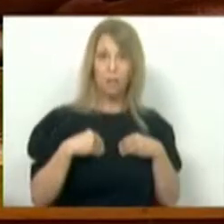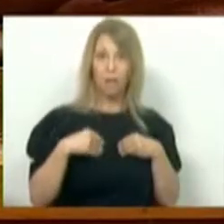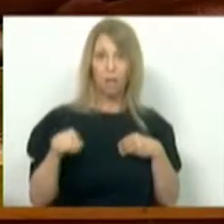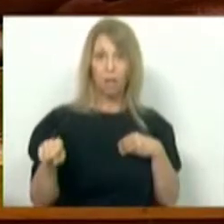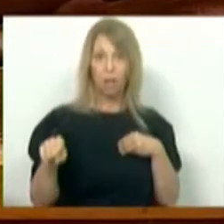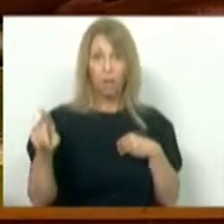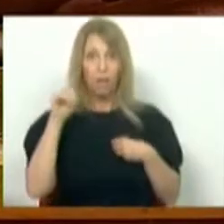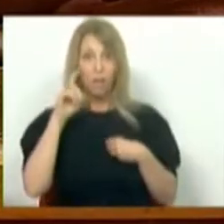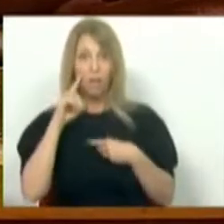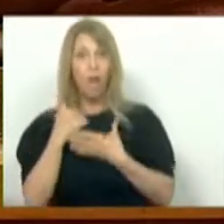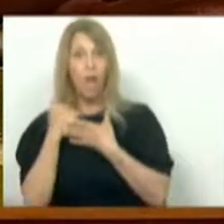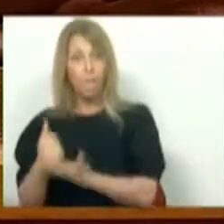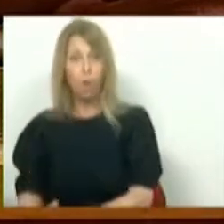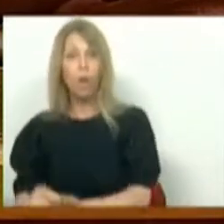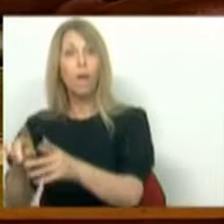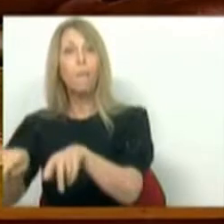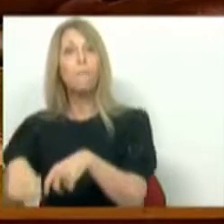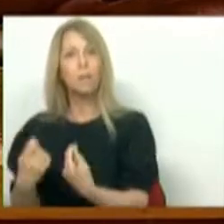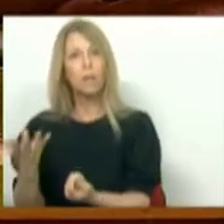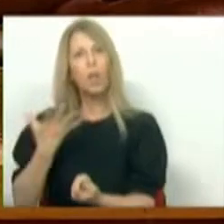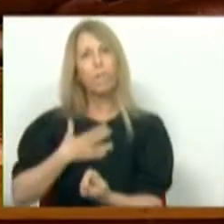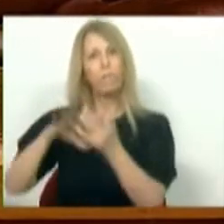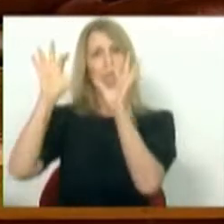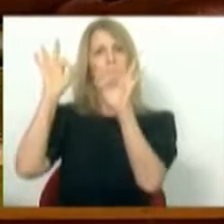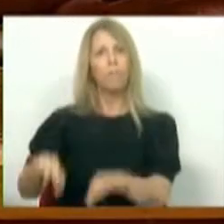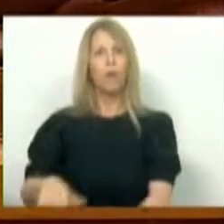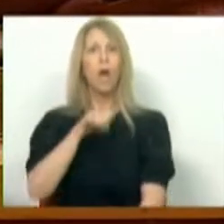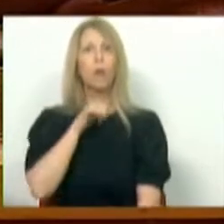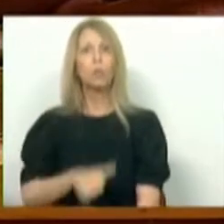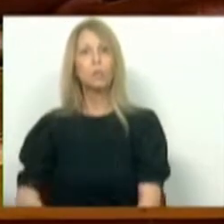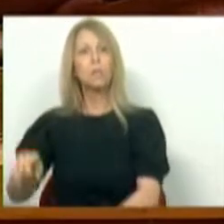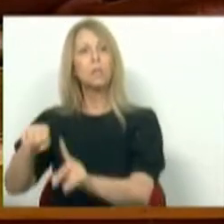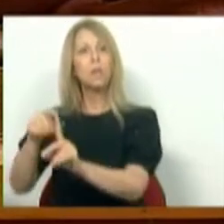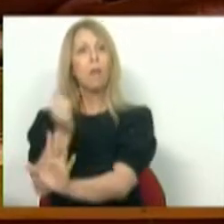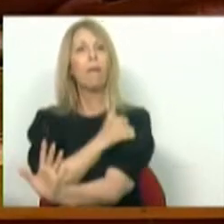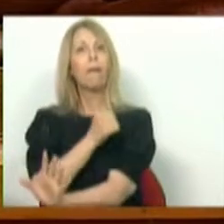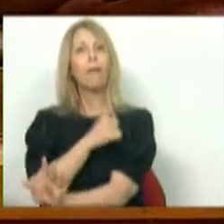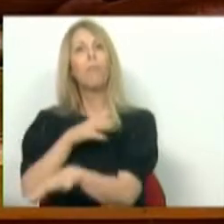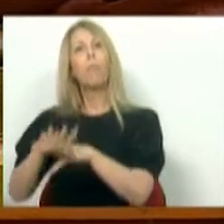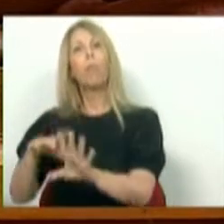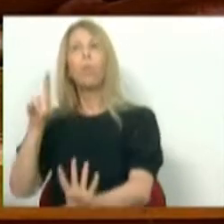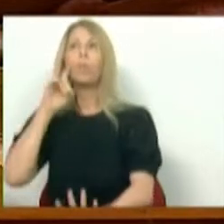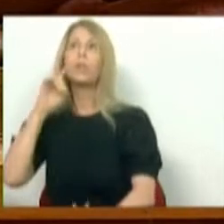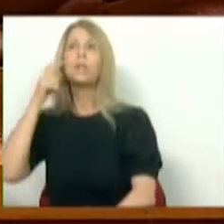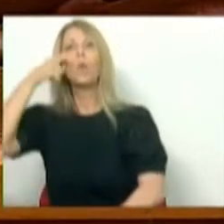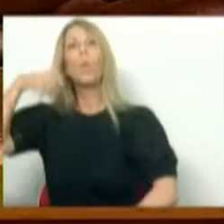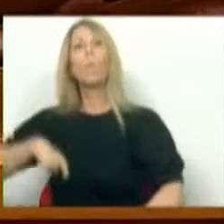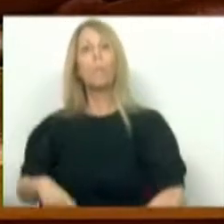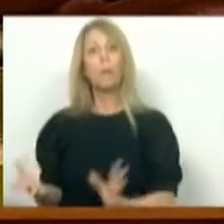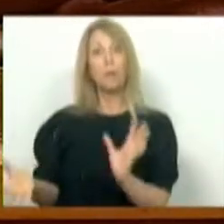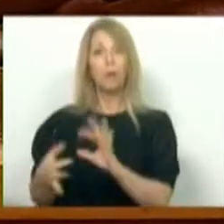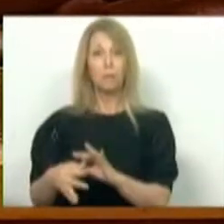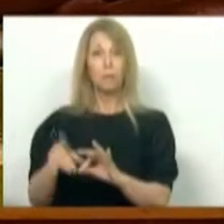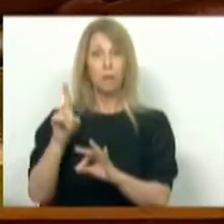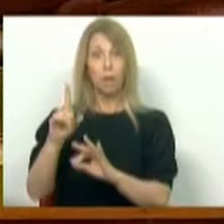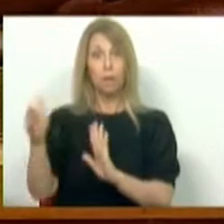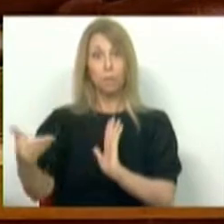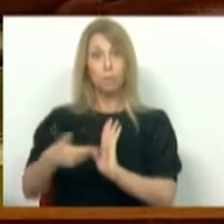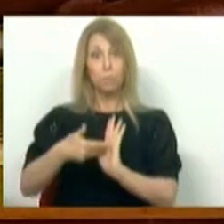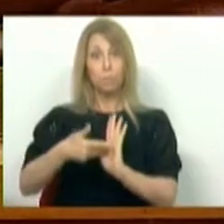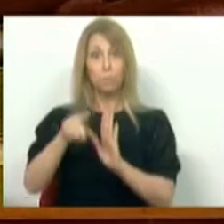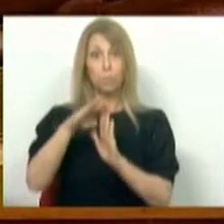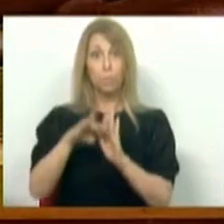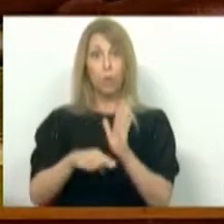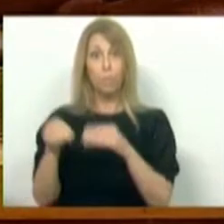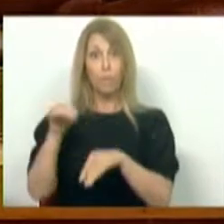cito, abolir as autorizações de residência para a chamada proteção humanitária. É isto como exemplo que está inscrito num